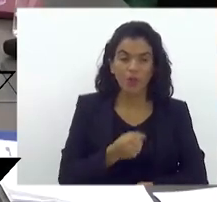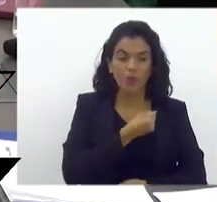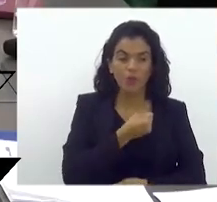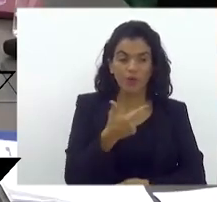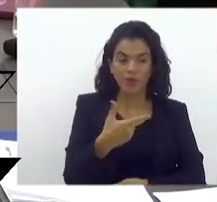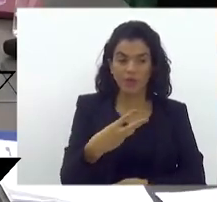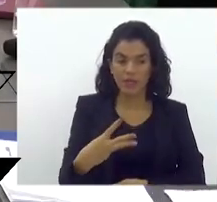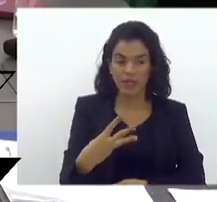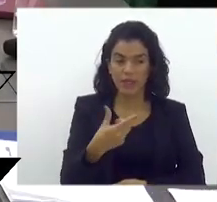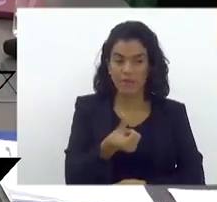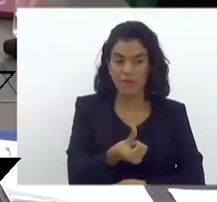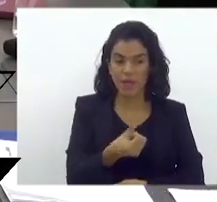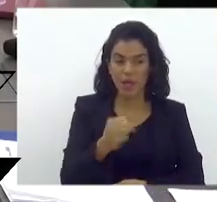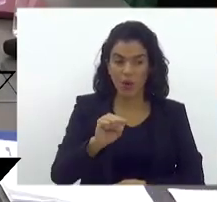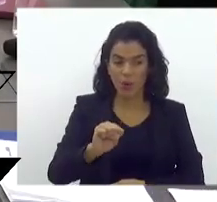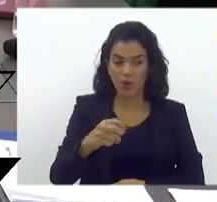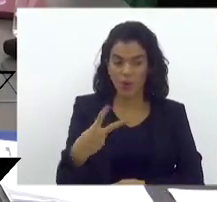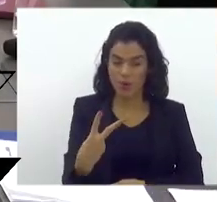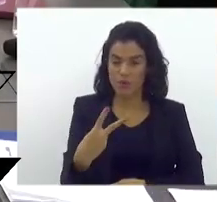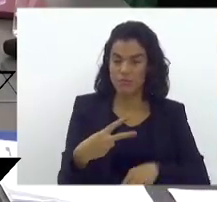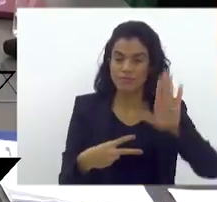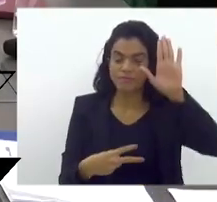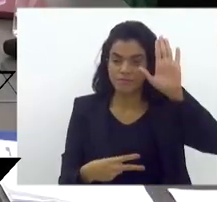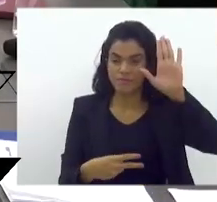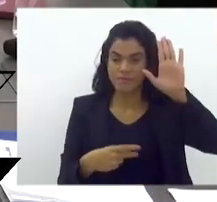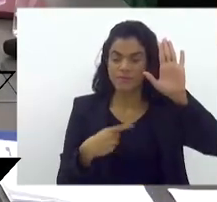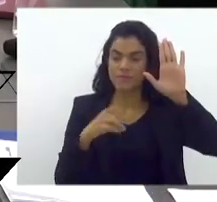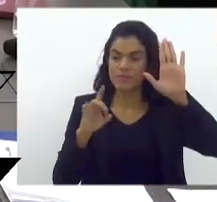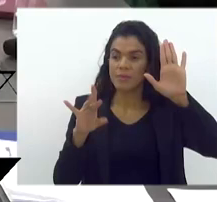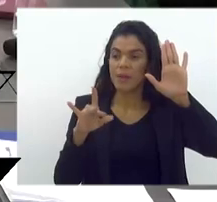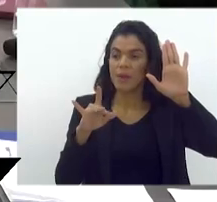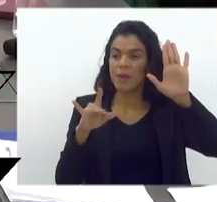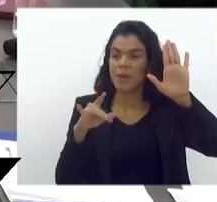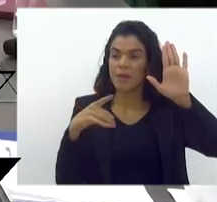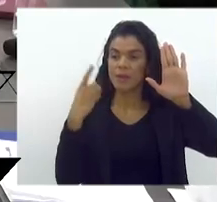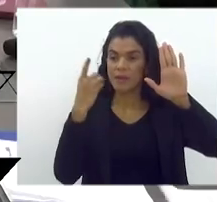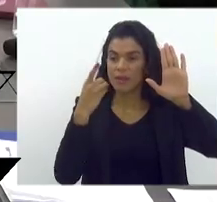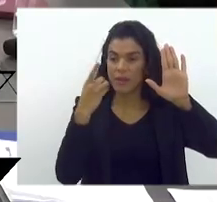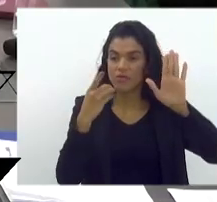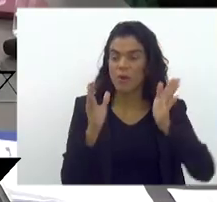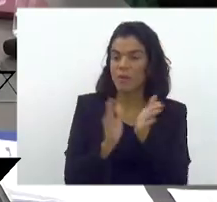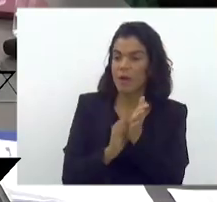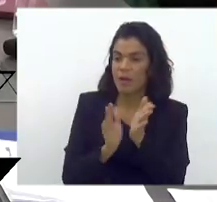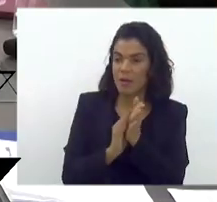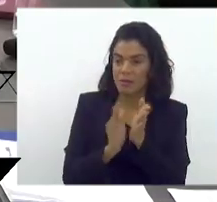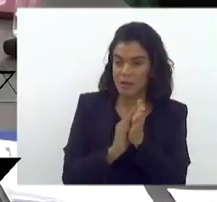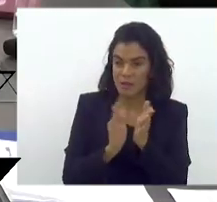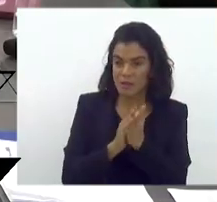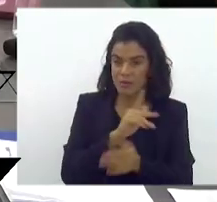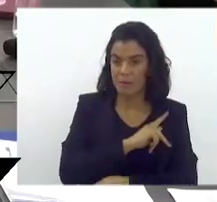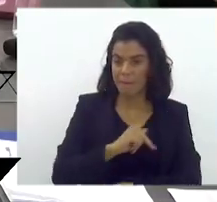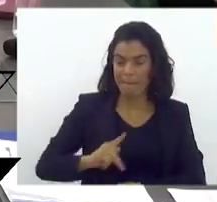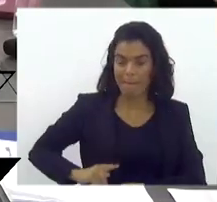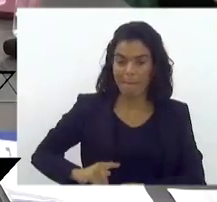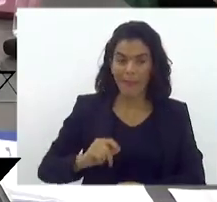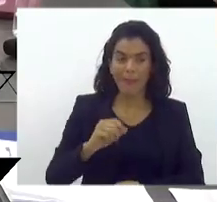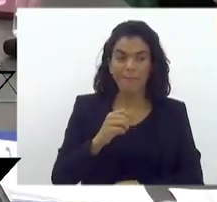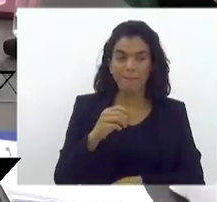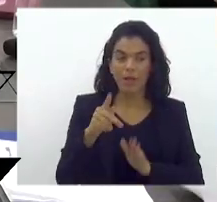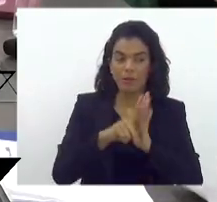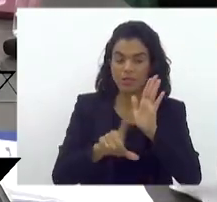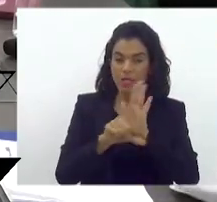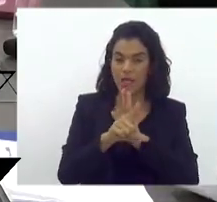da pauta é o PL 682. Presidente, só pois parabenizar, não, parabenizar Vossa Excelência pelo projeto